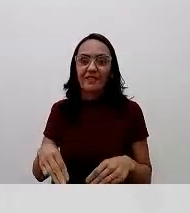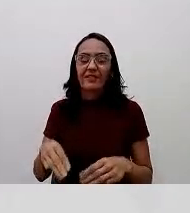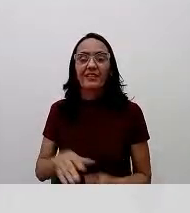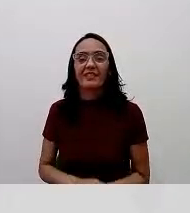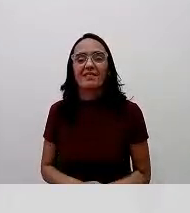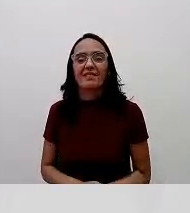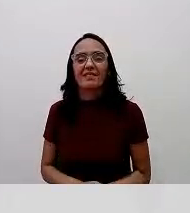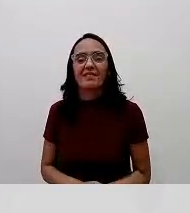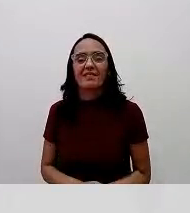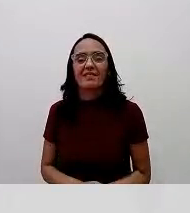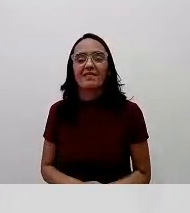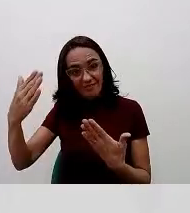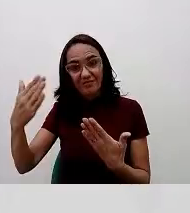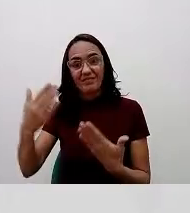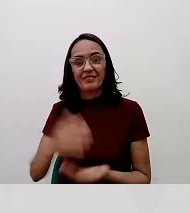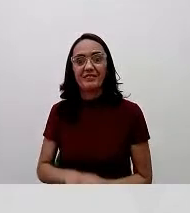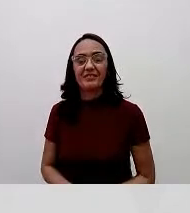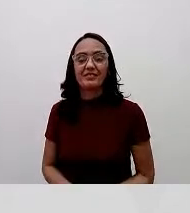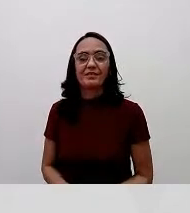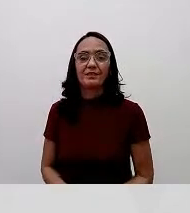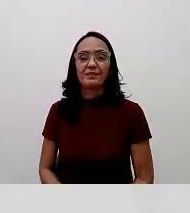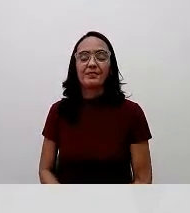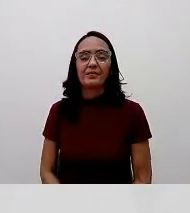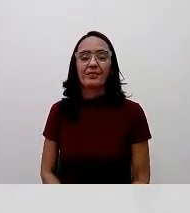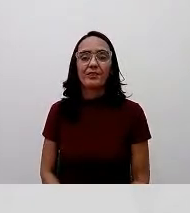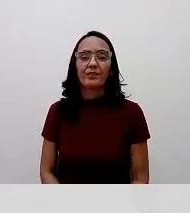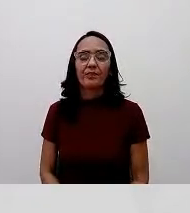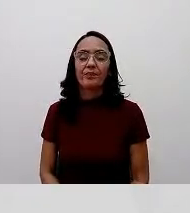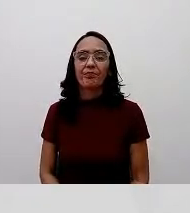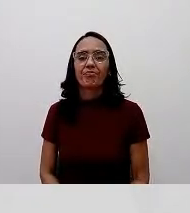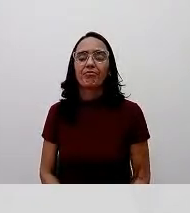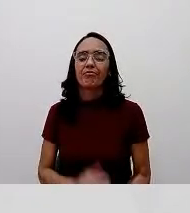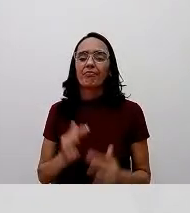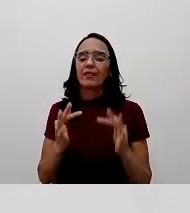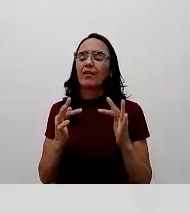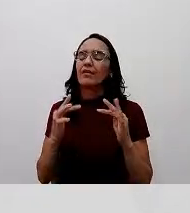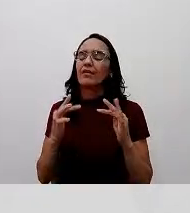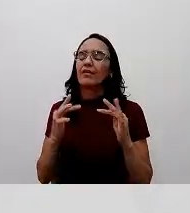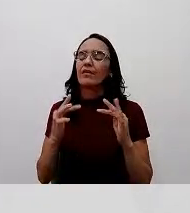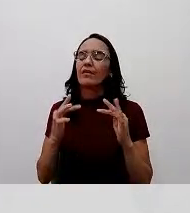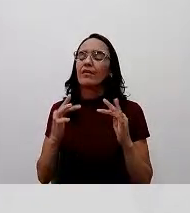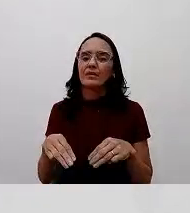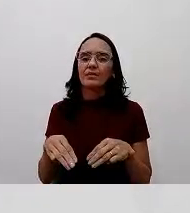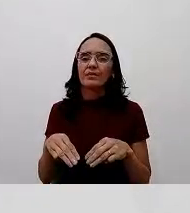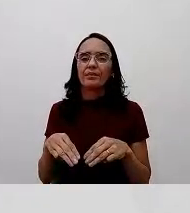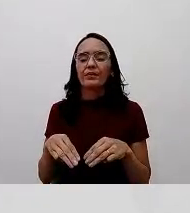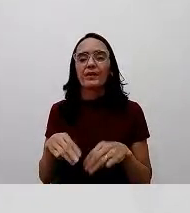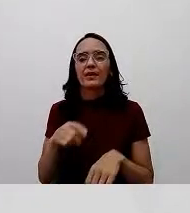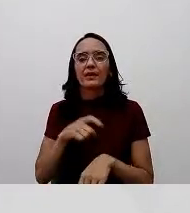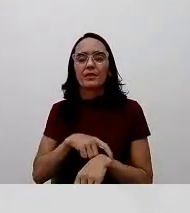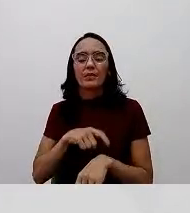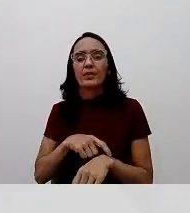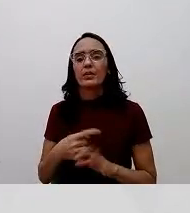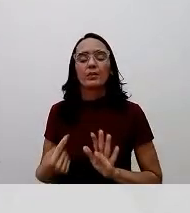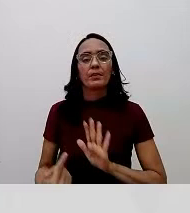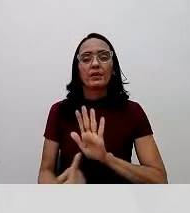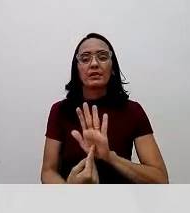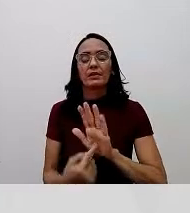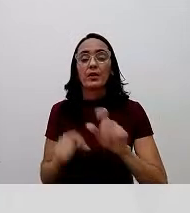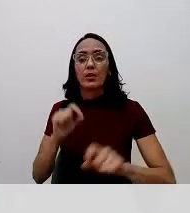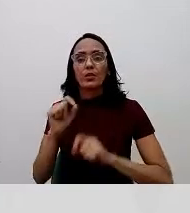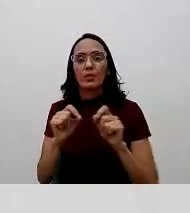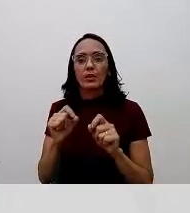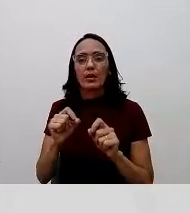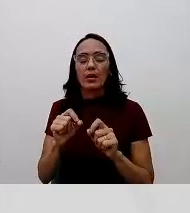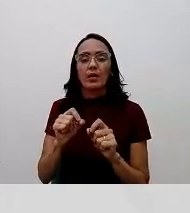vez, e a gente encerra nosso evento nesse momento com a apresentação da banda, né, da nossa cidade